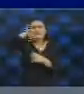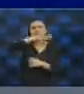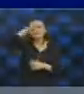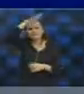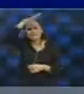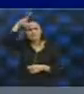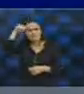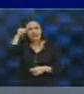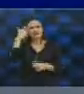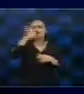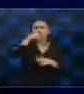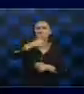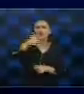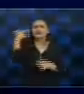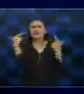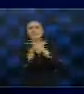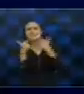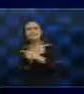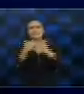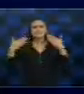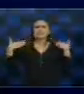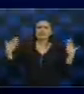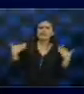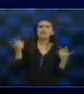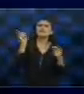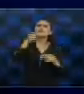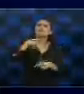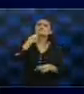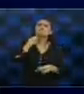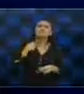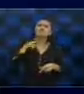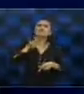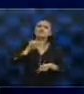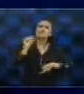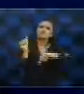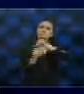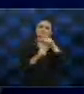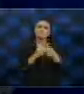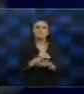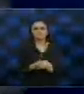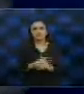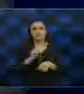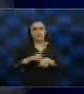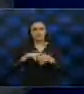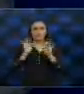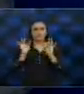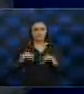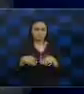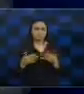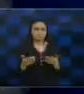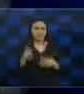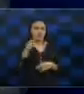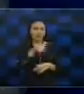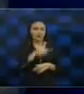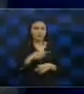alegra e que tem esperança que vai iniciar agora. Esgotado. O candidato Marcelo tem também, como teve o candidato